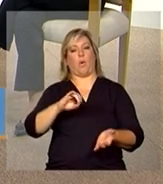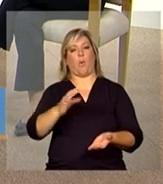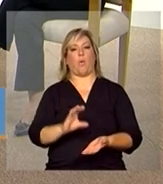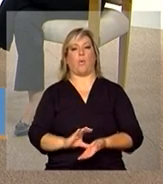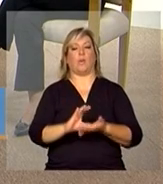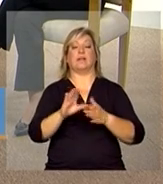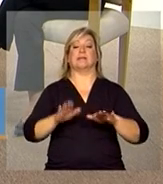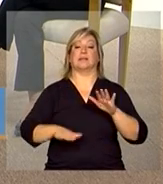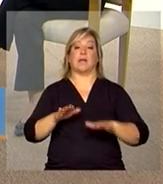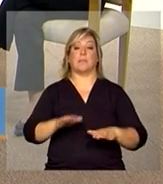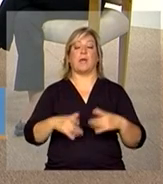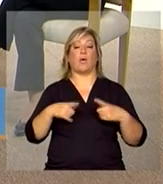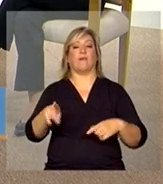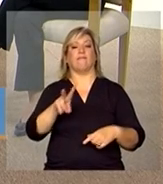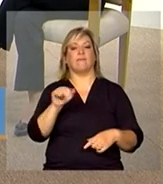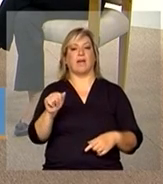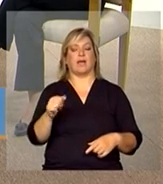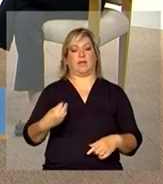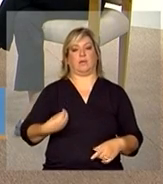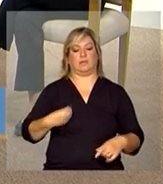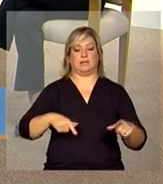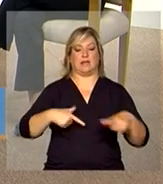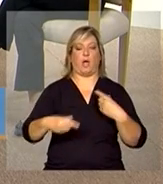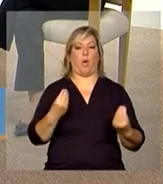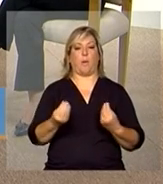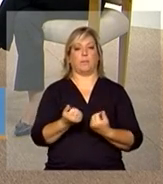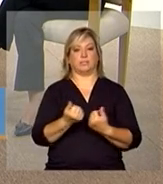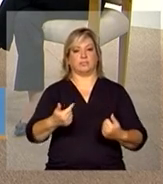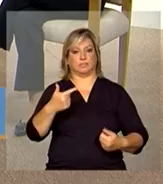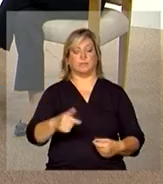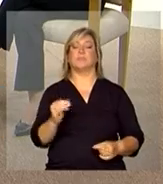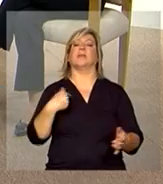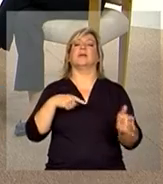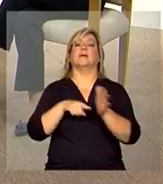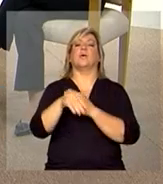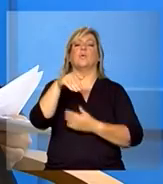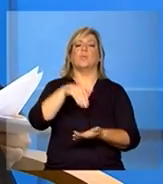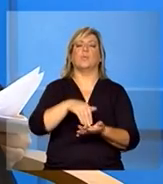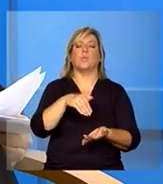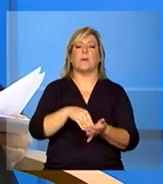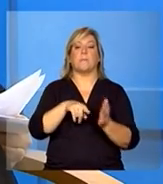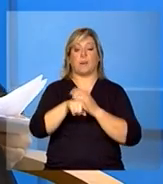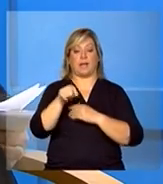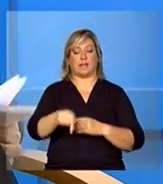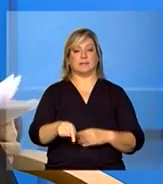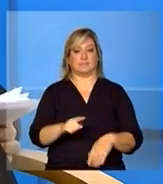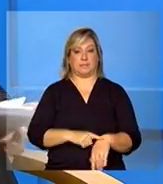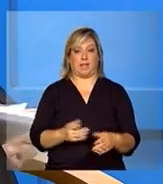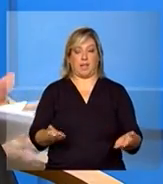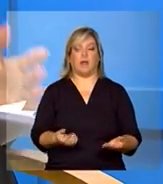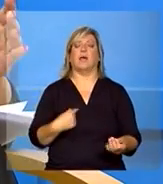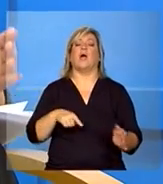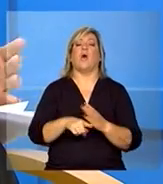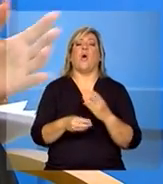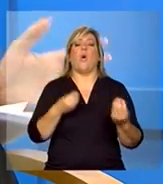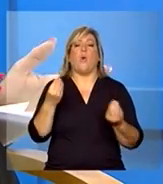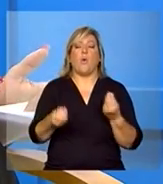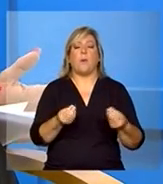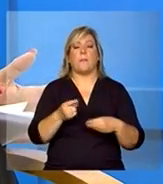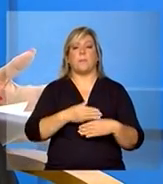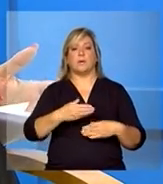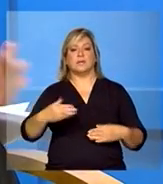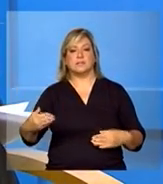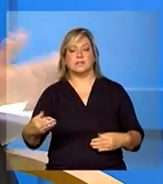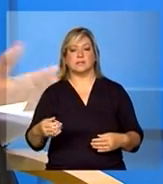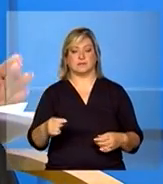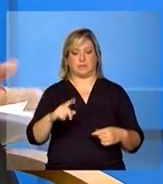dependendo de onde ele vai atuar como adjunto perfeito Camila Monte uma pergunta desse bloco Como é que é o processo pra gente delegar o perfil aos